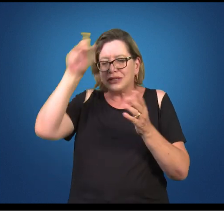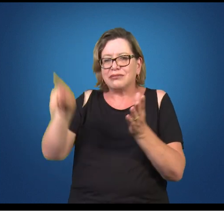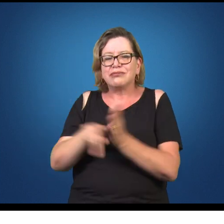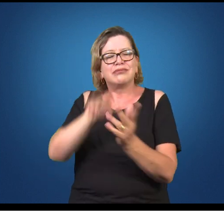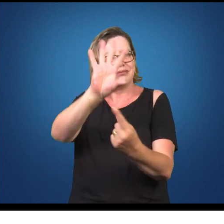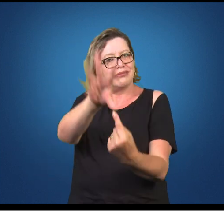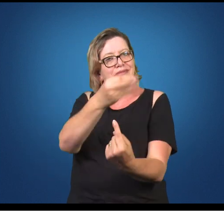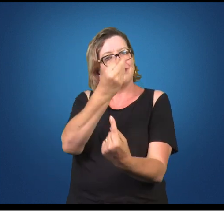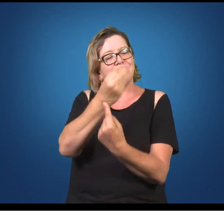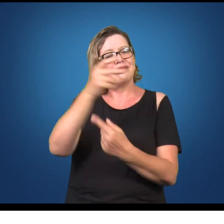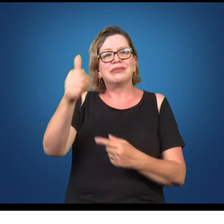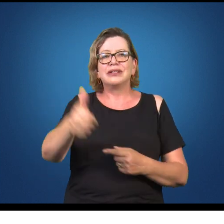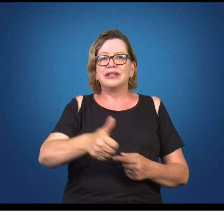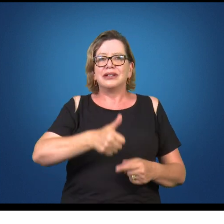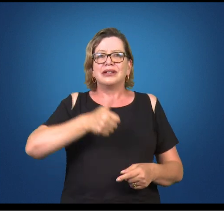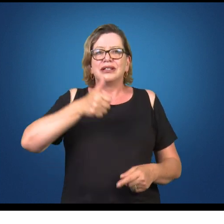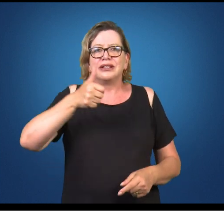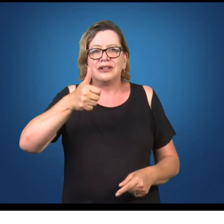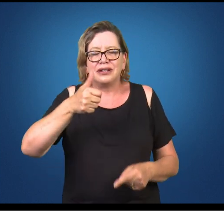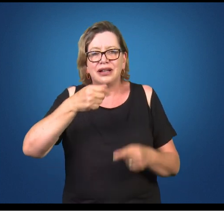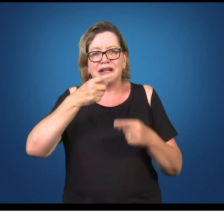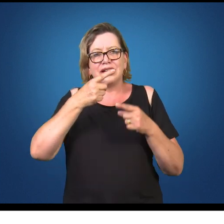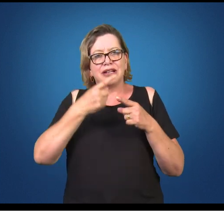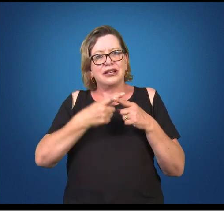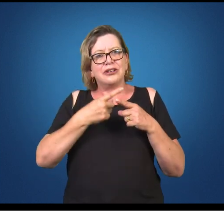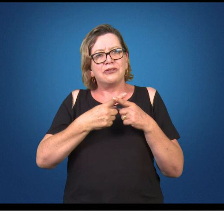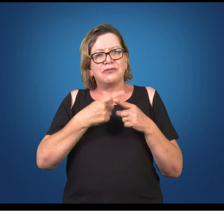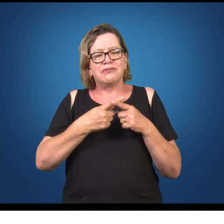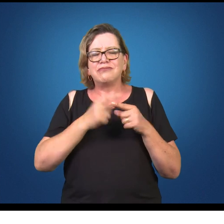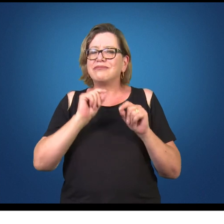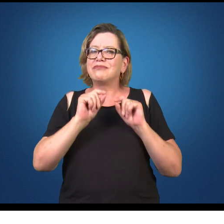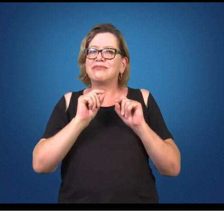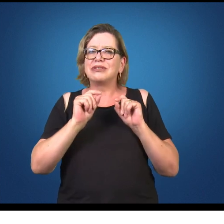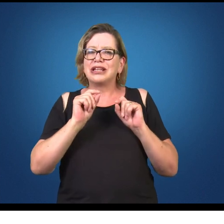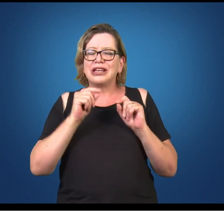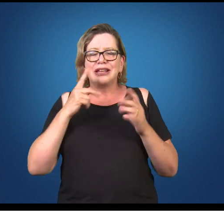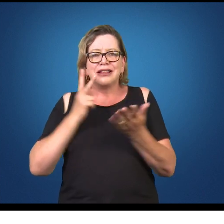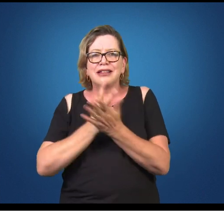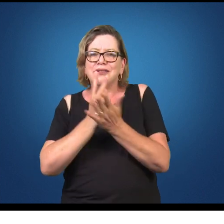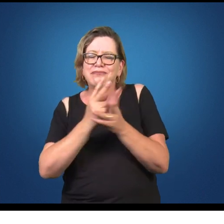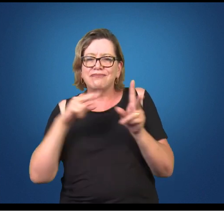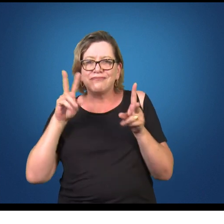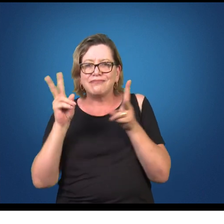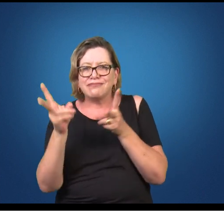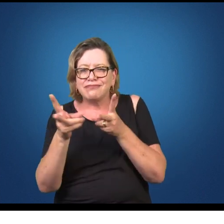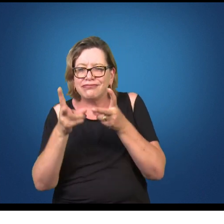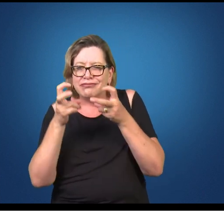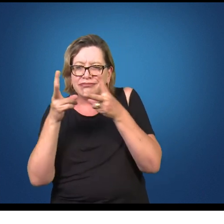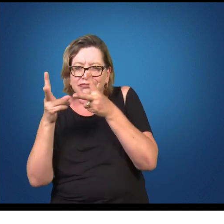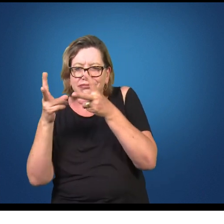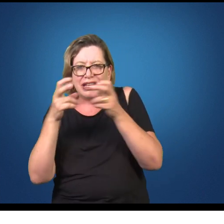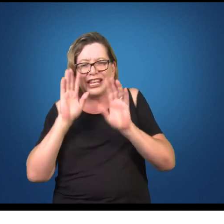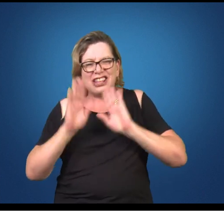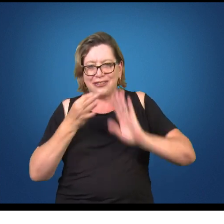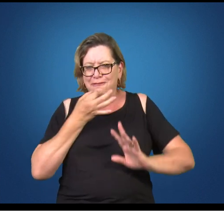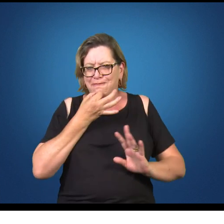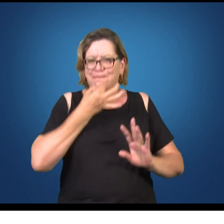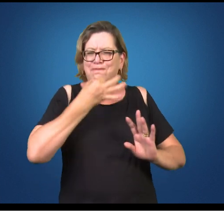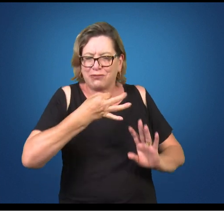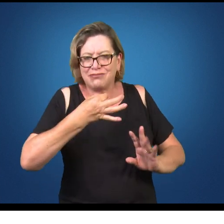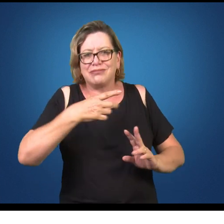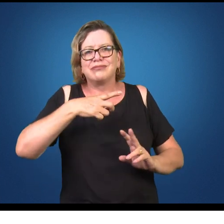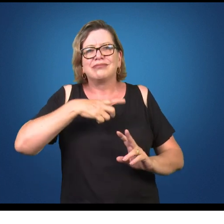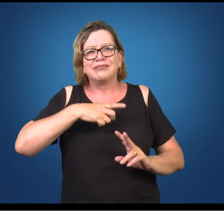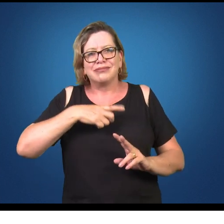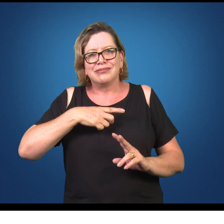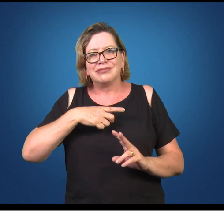Porque aí fica o que a gente costuma ver e às vezes a gente critica, né, como defensores,